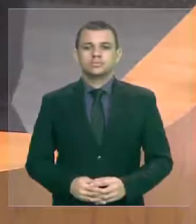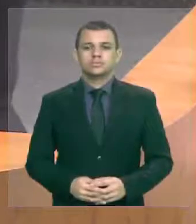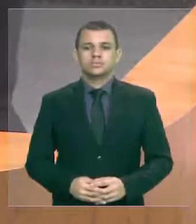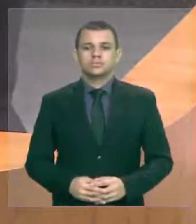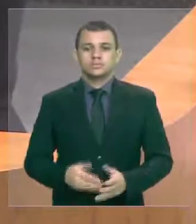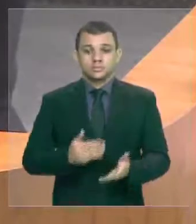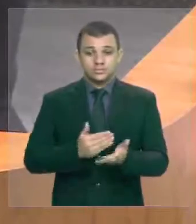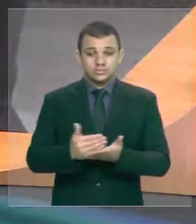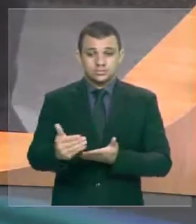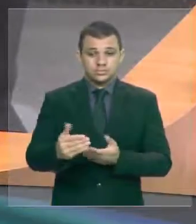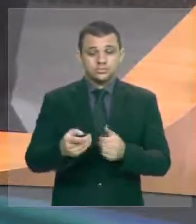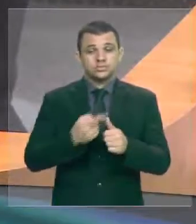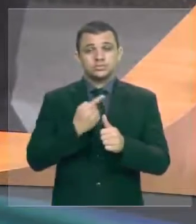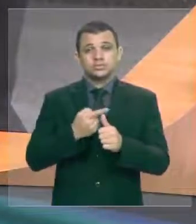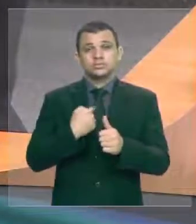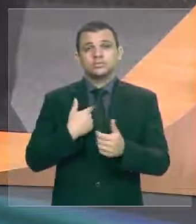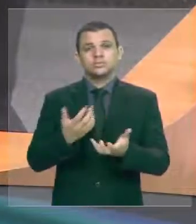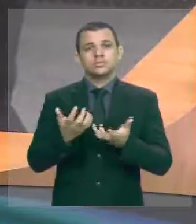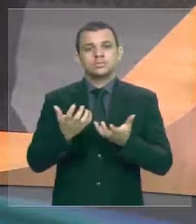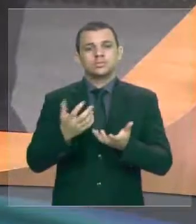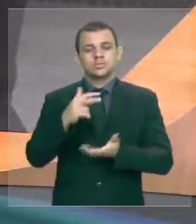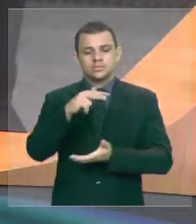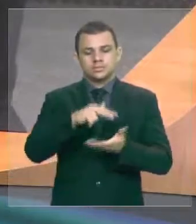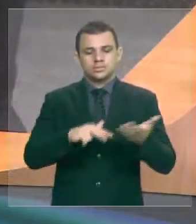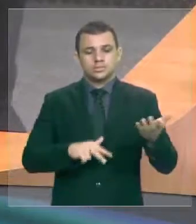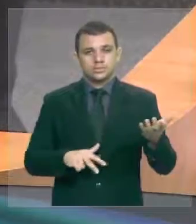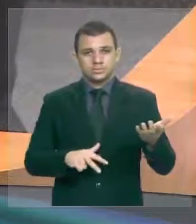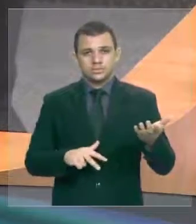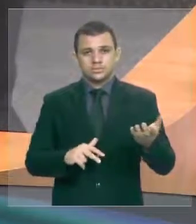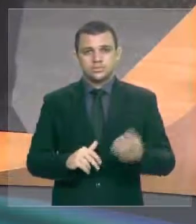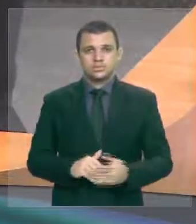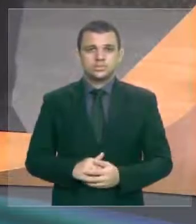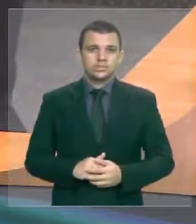quero fazer a leitura